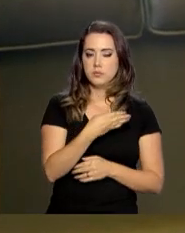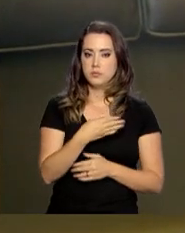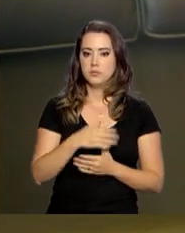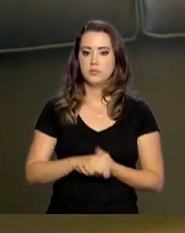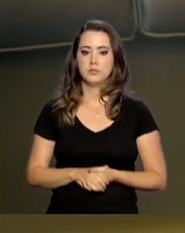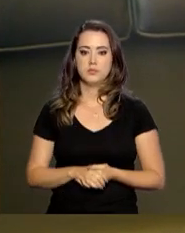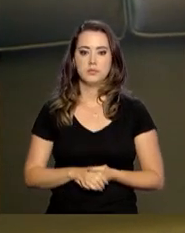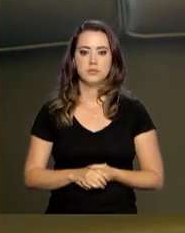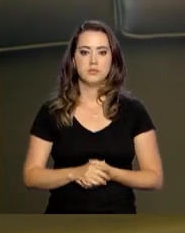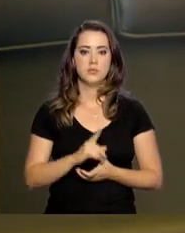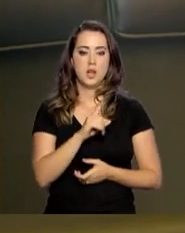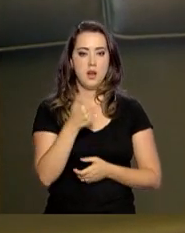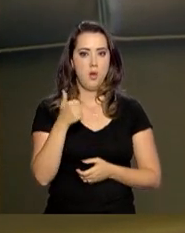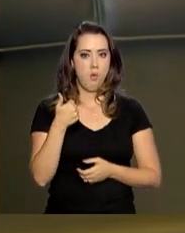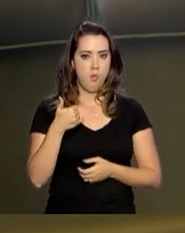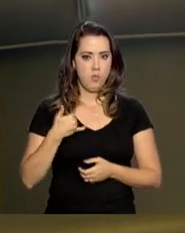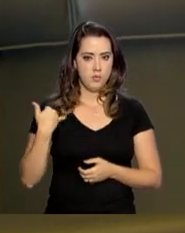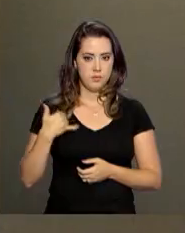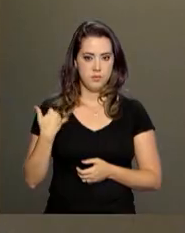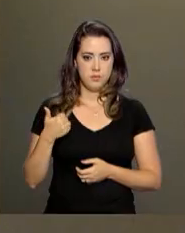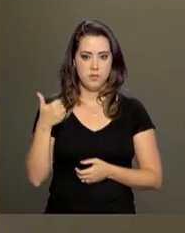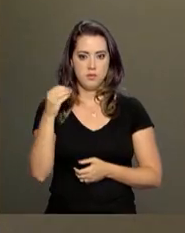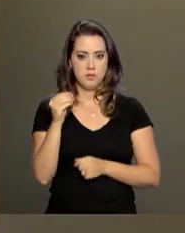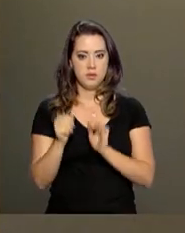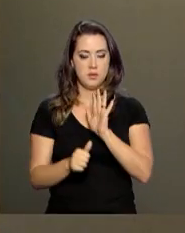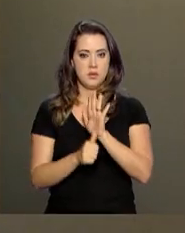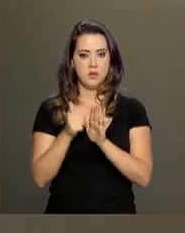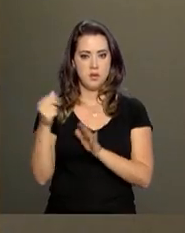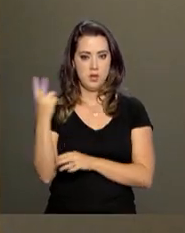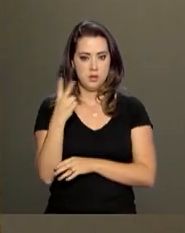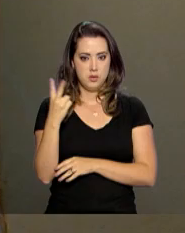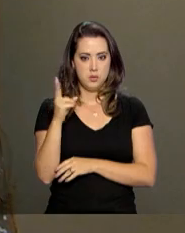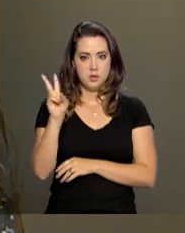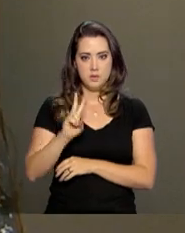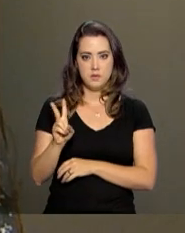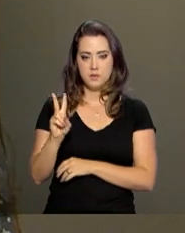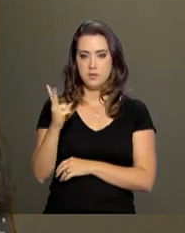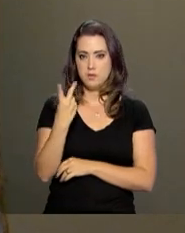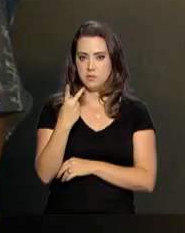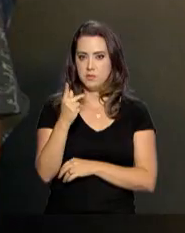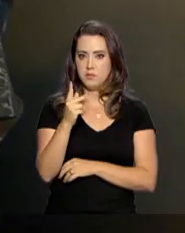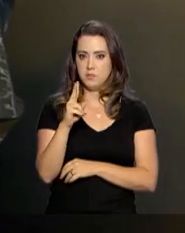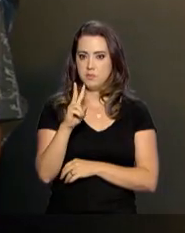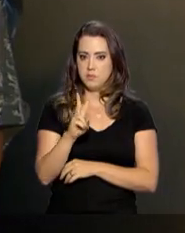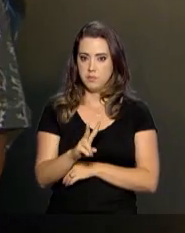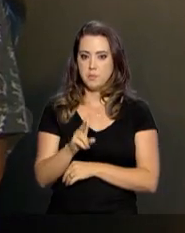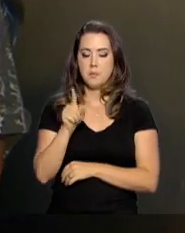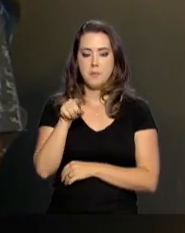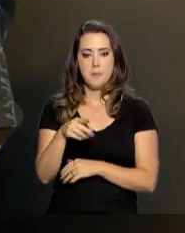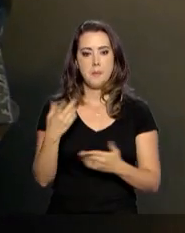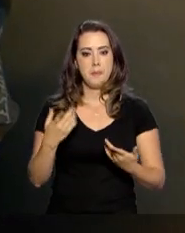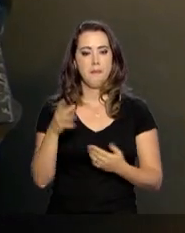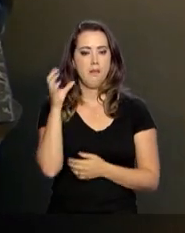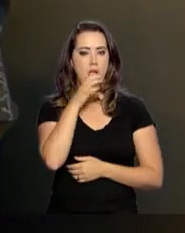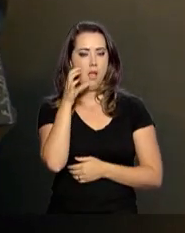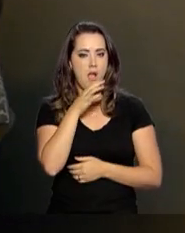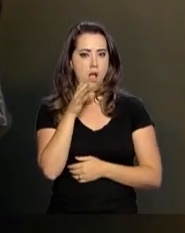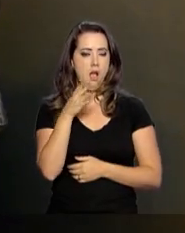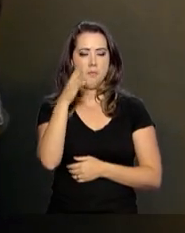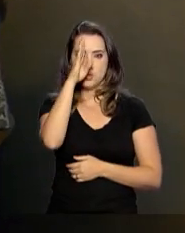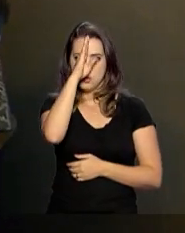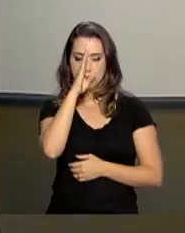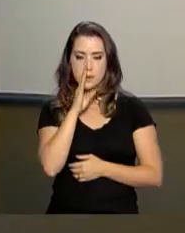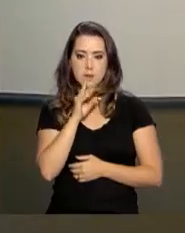emanuelle tem 11 anos aos 10 ela tomou as duas doses da vacina contra o hpv fui rápido de